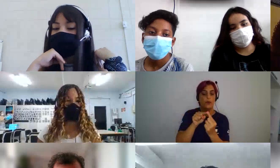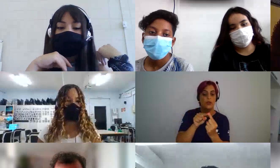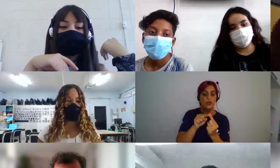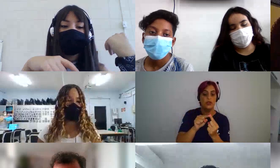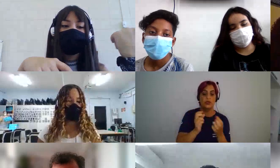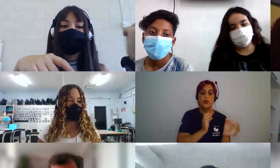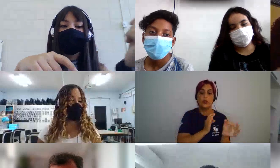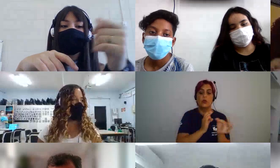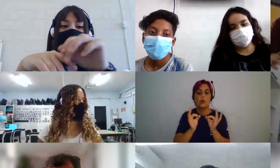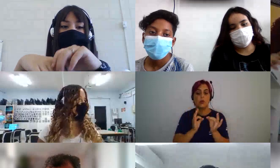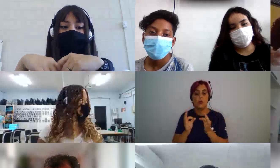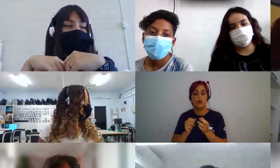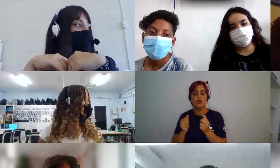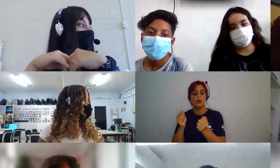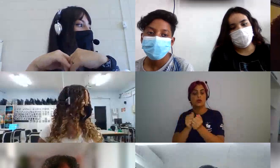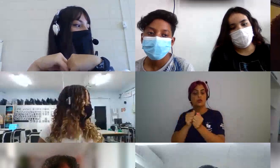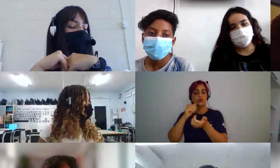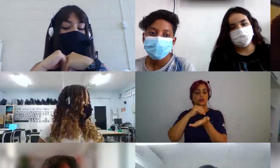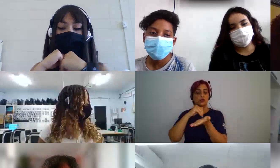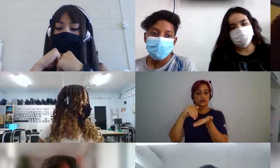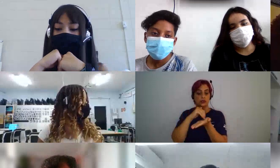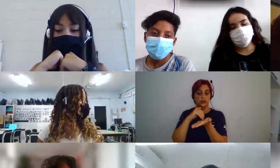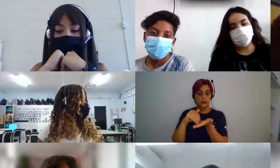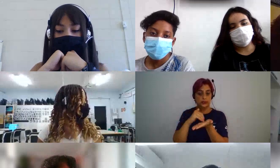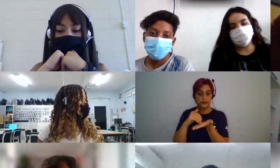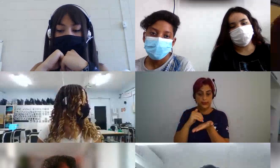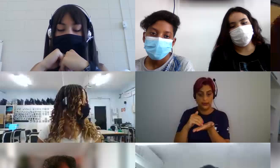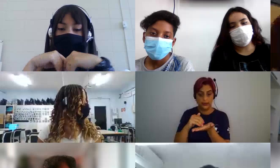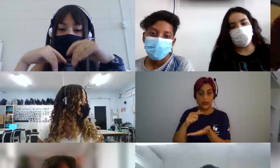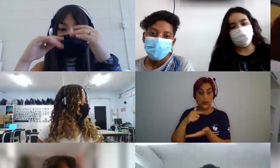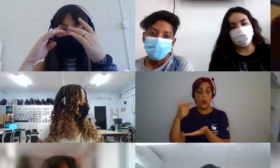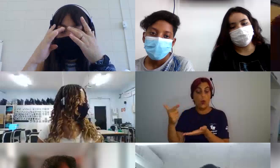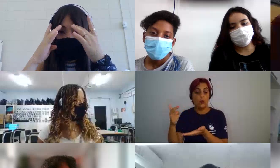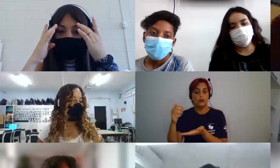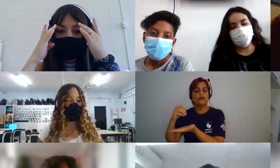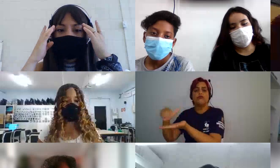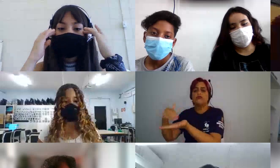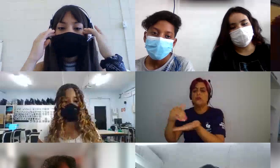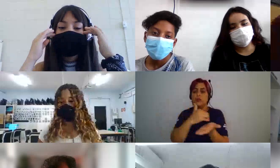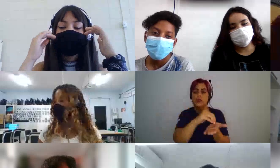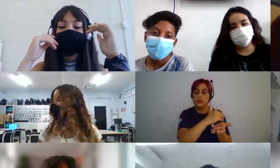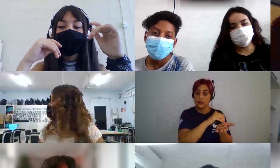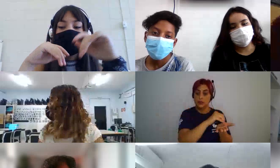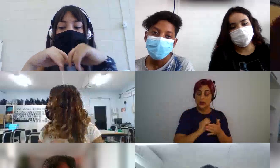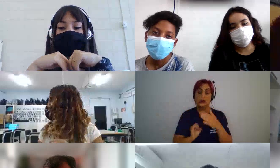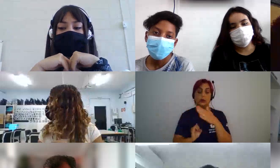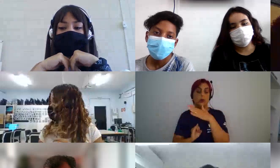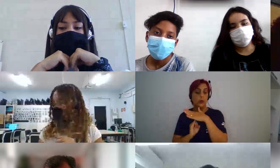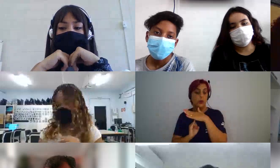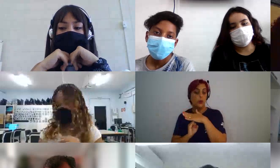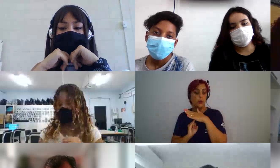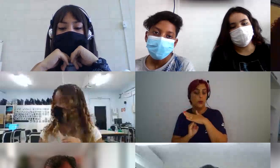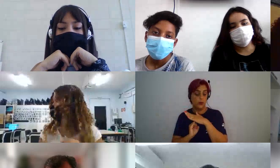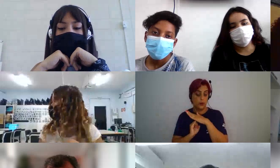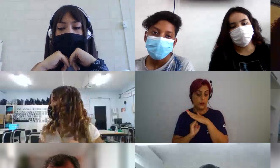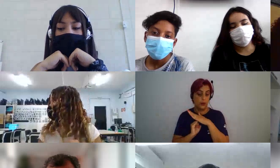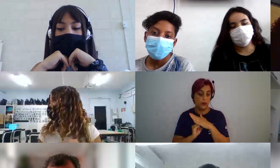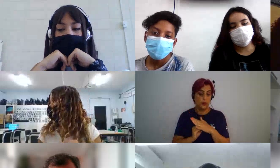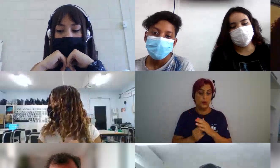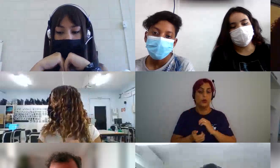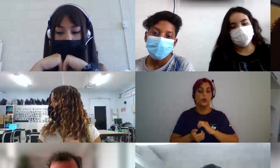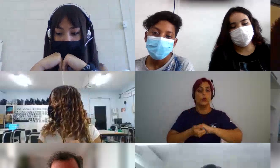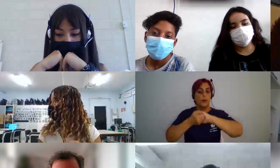outros setores da secretaria, outras secretarias e instituições parceiras, políticas